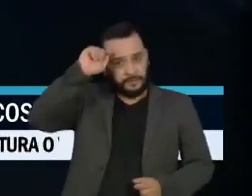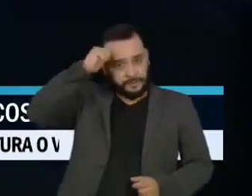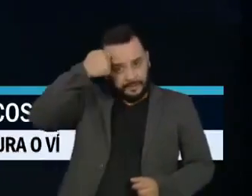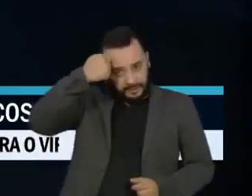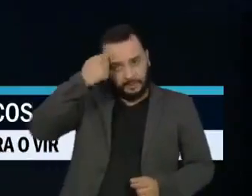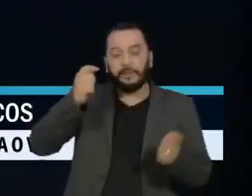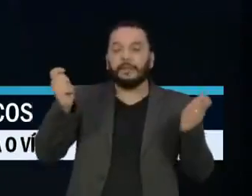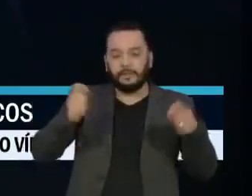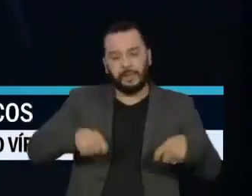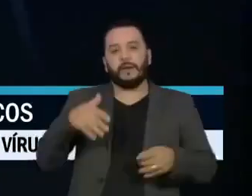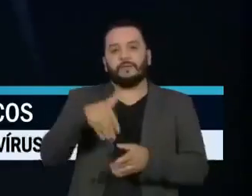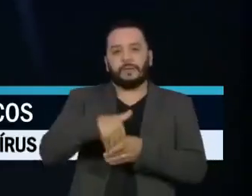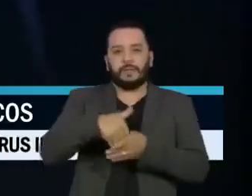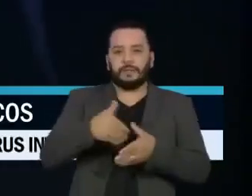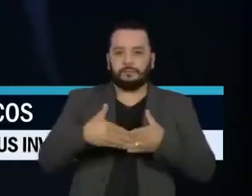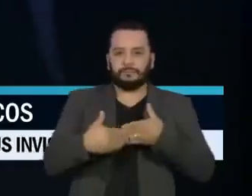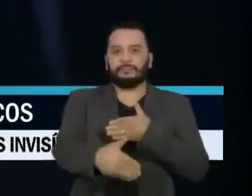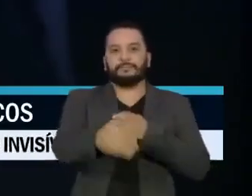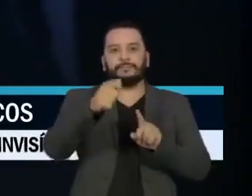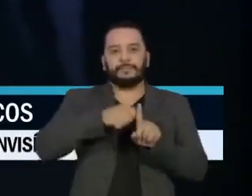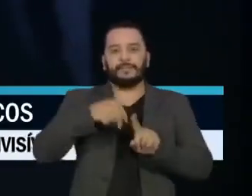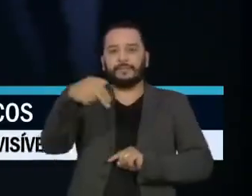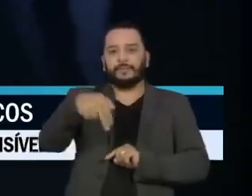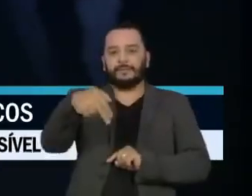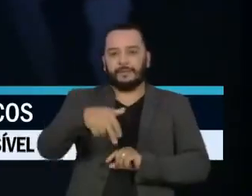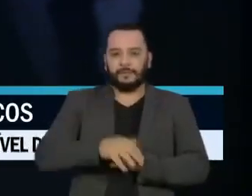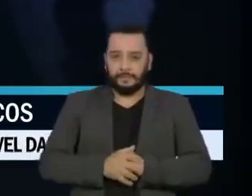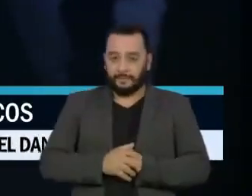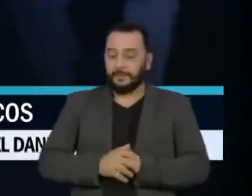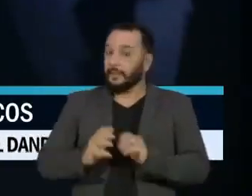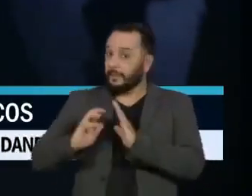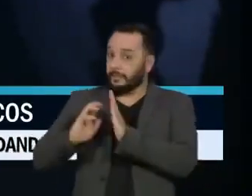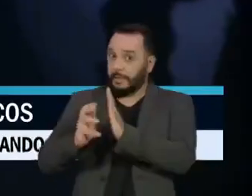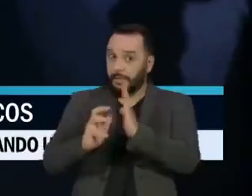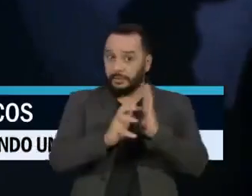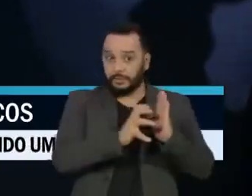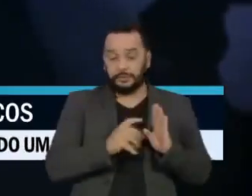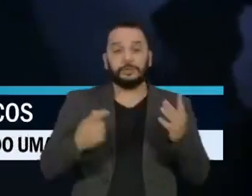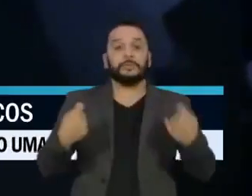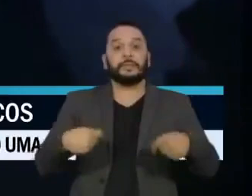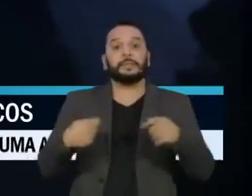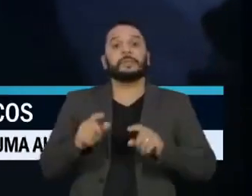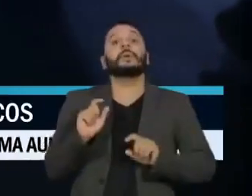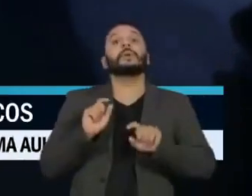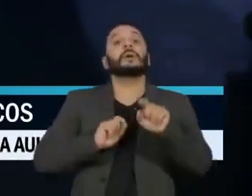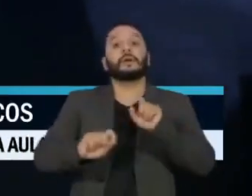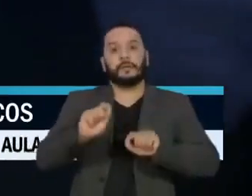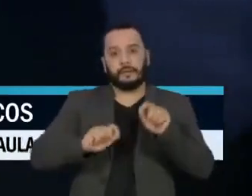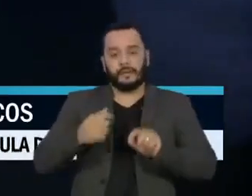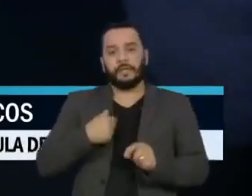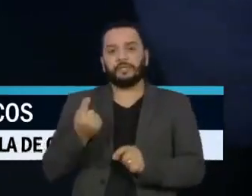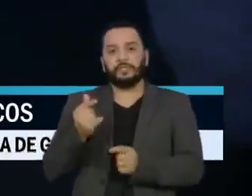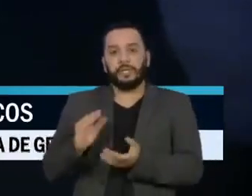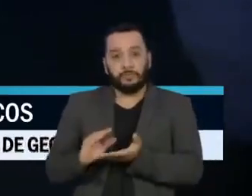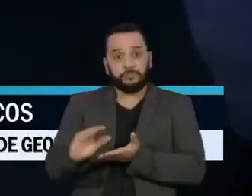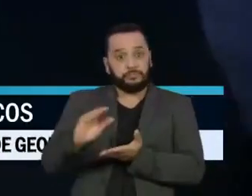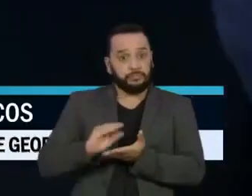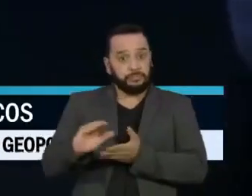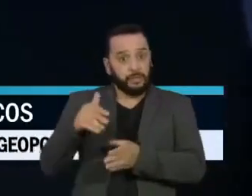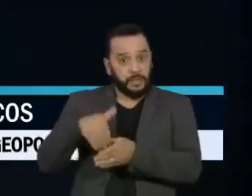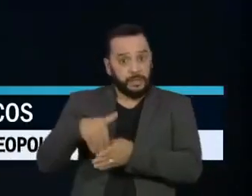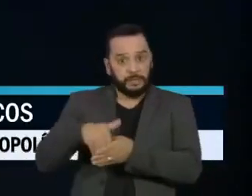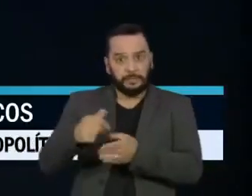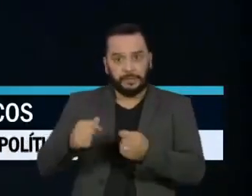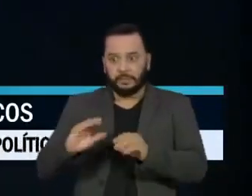para esta eleição em novembro. Com isso, os partidos terão que dividir os recursos dos fundos eleitorais e o tempo